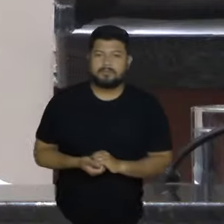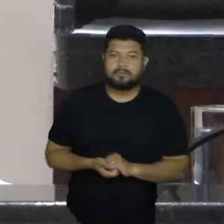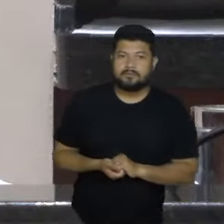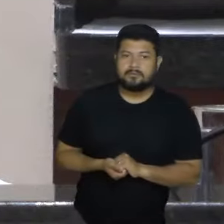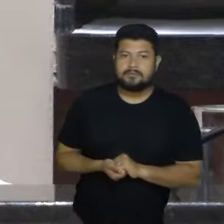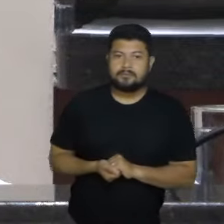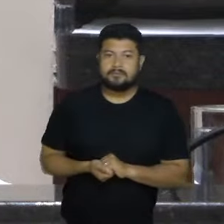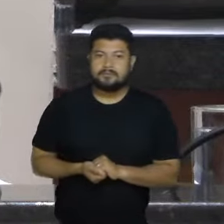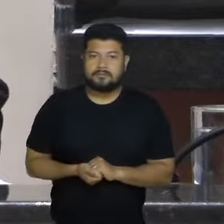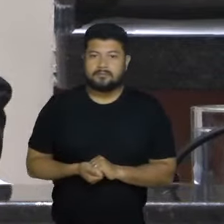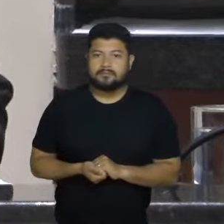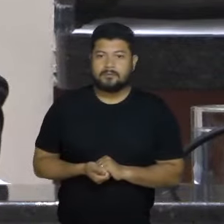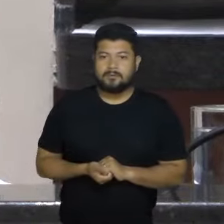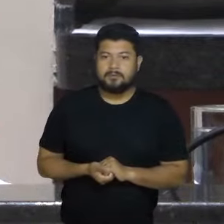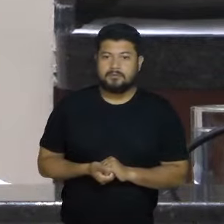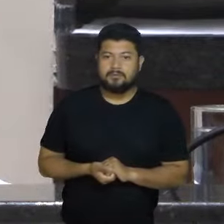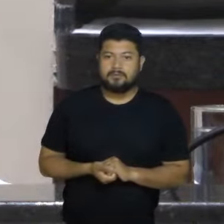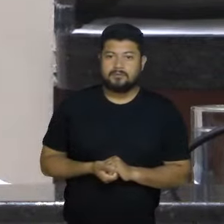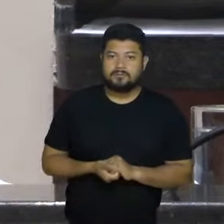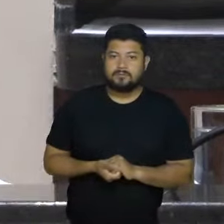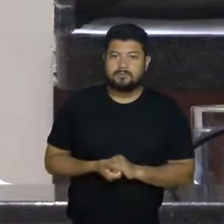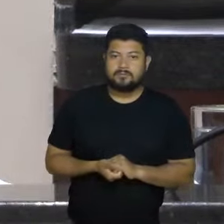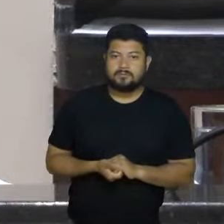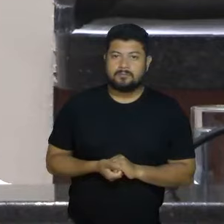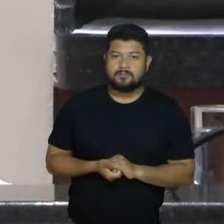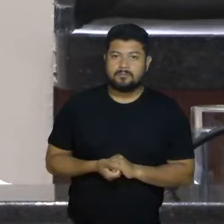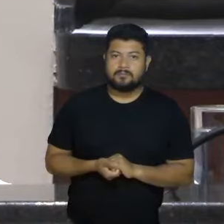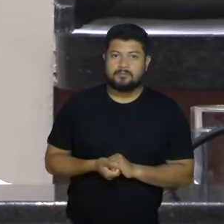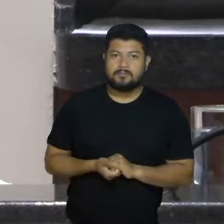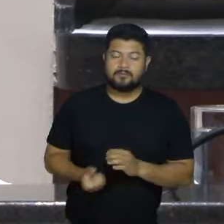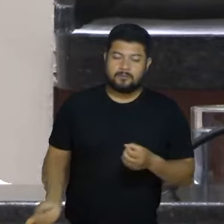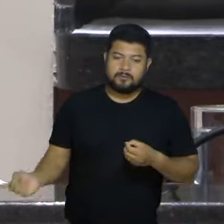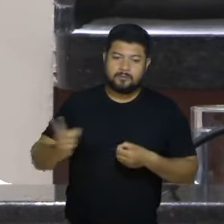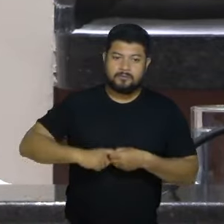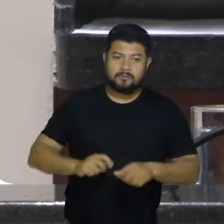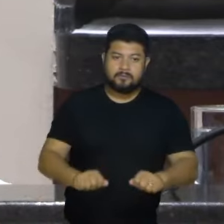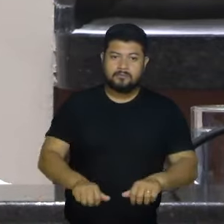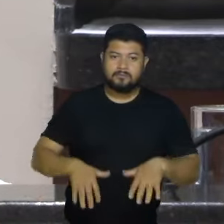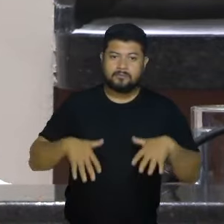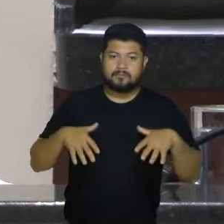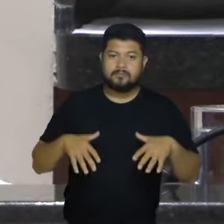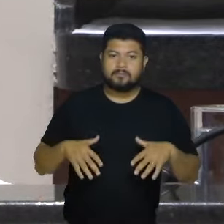Boa tarde a todos. Nós estamos já com a nossa sessão suspensa.